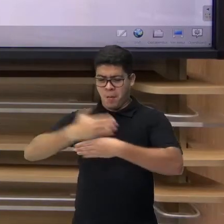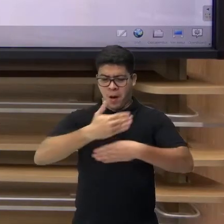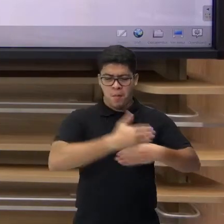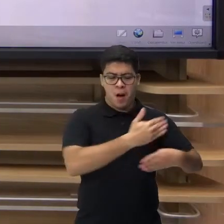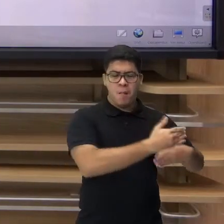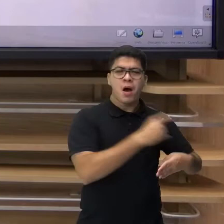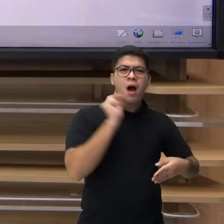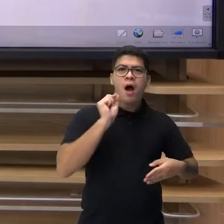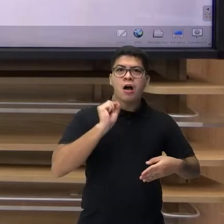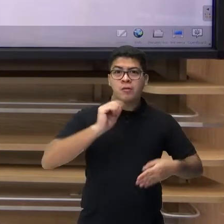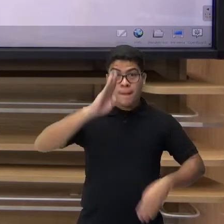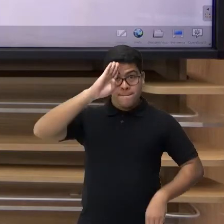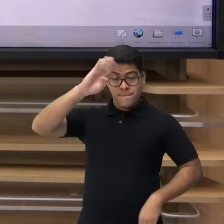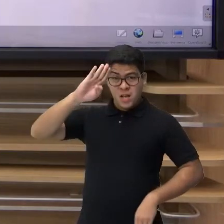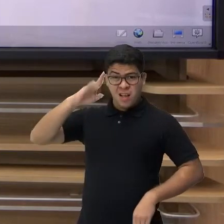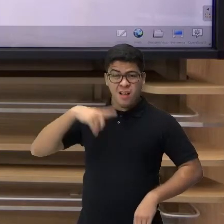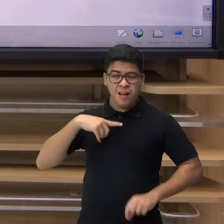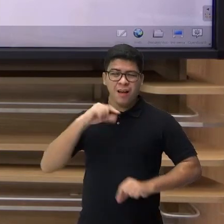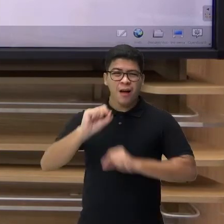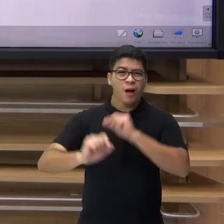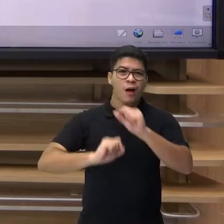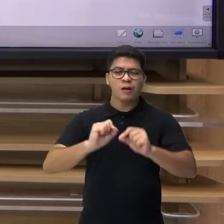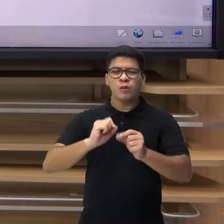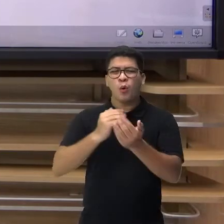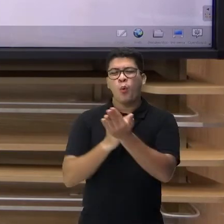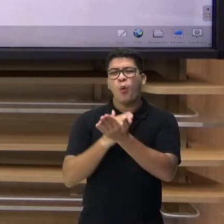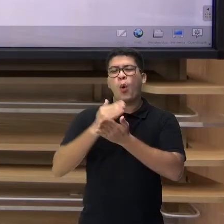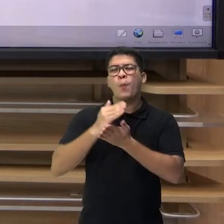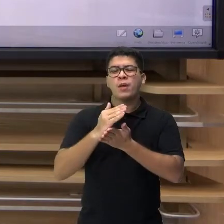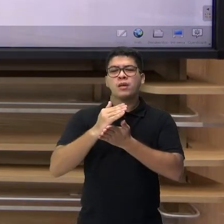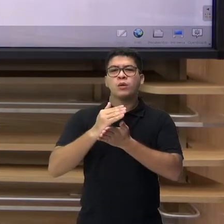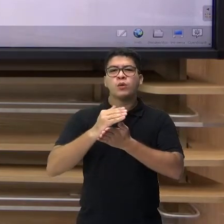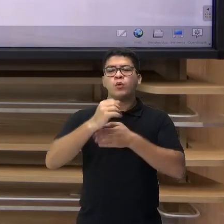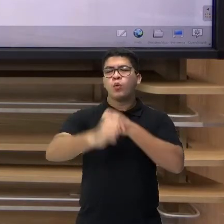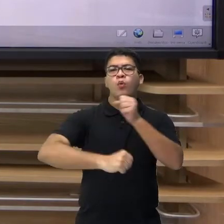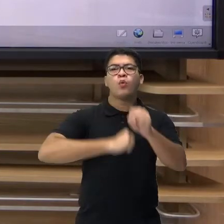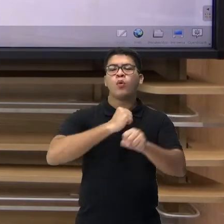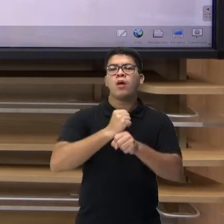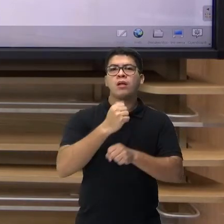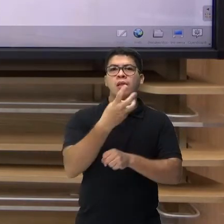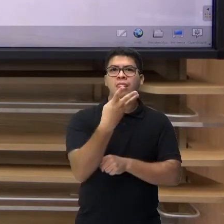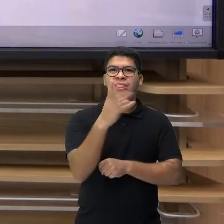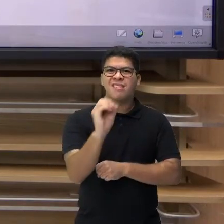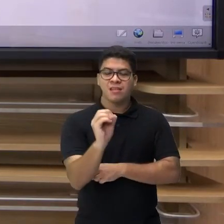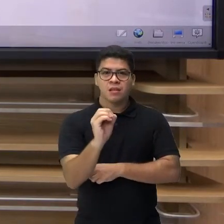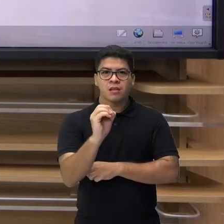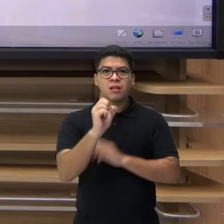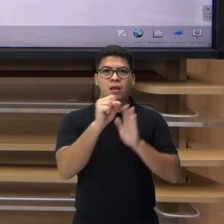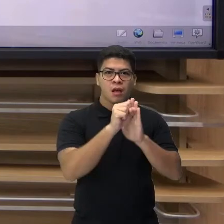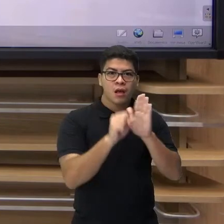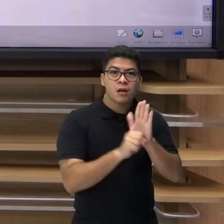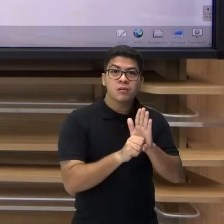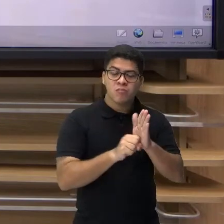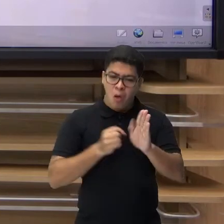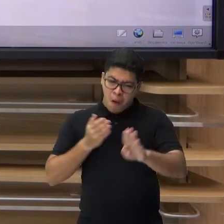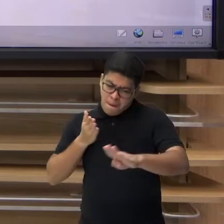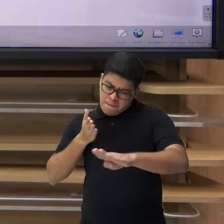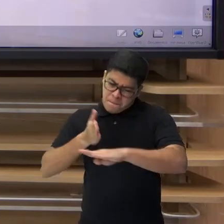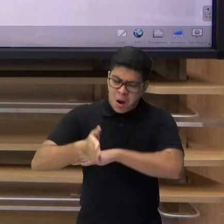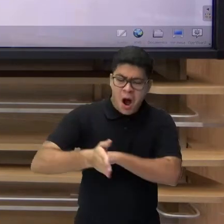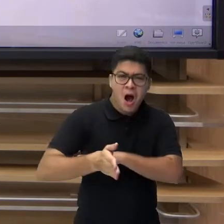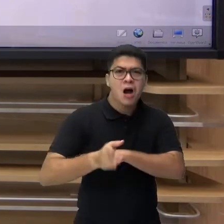na década de 30 do século 20, logo após a Primeira Guerra, né? E o Hitler, ele rompe essa linha e